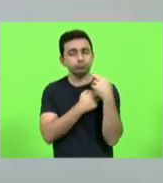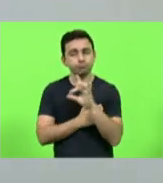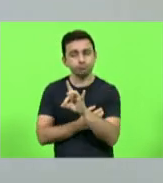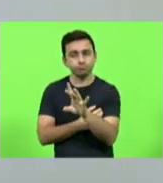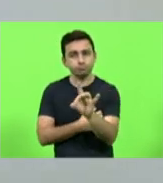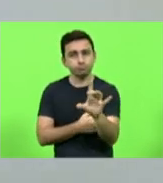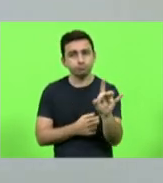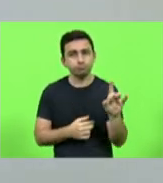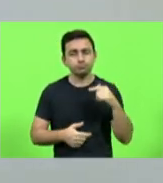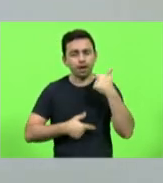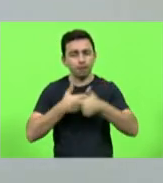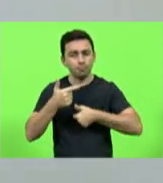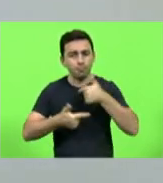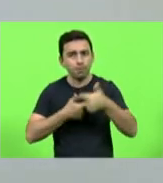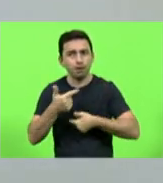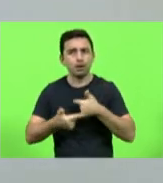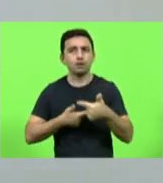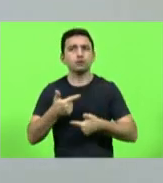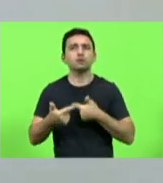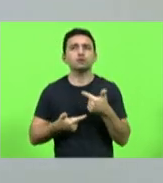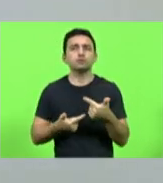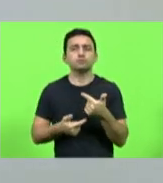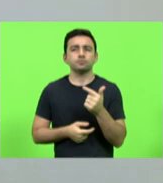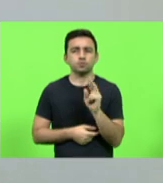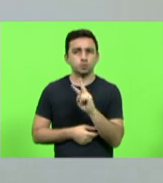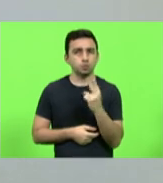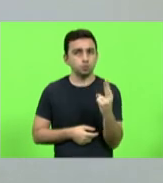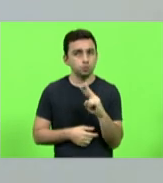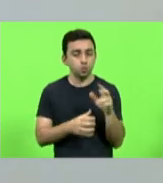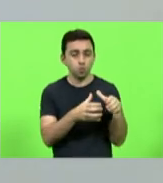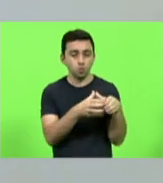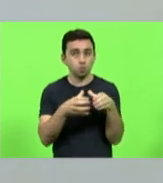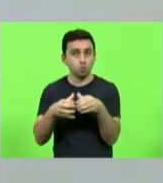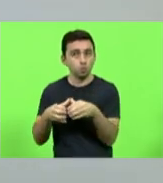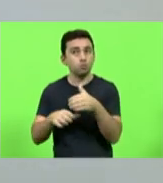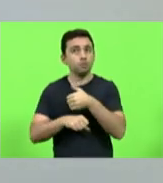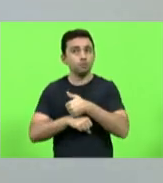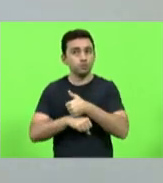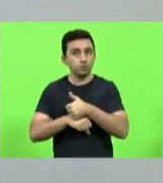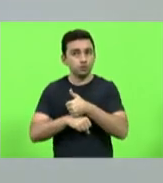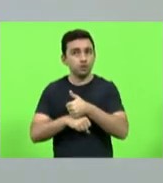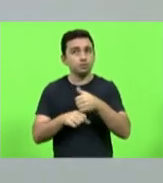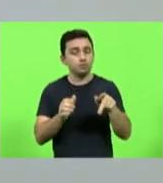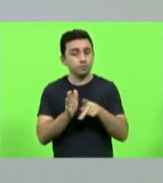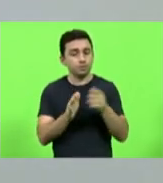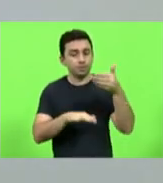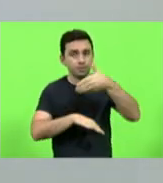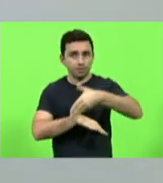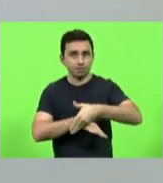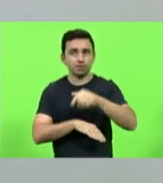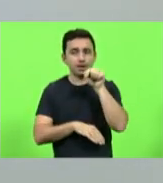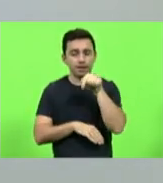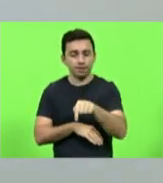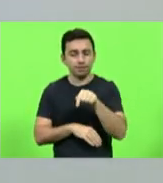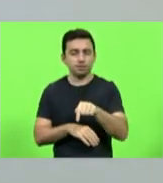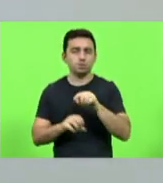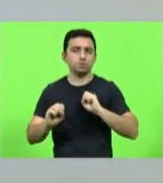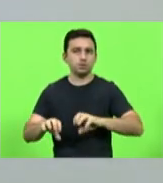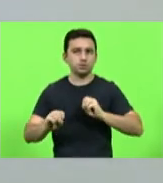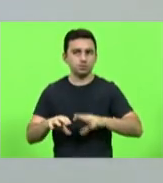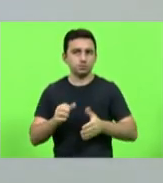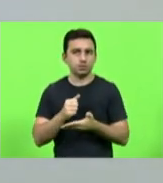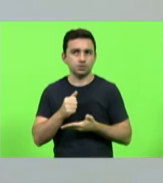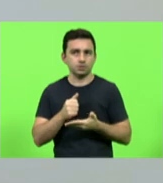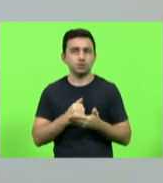o trabalho dessas duas categorias profissionais no âmbito da educação básica. Importa